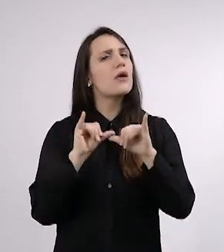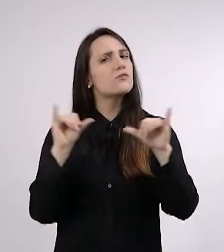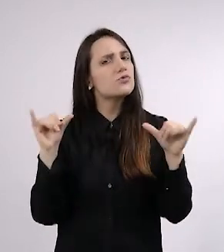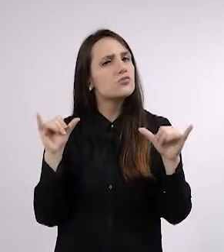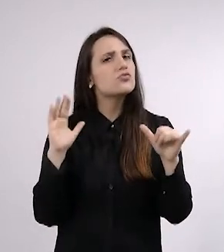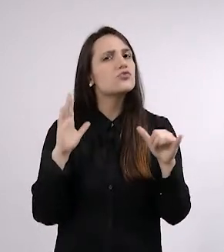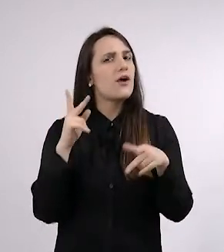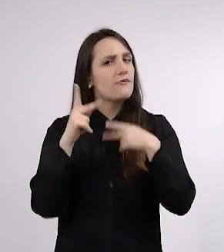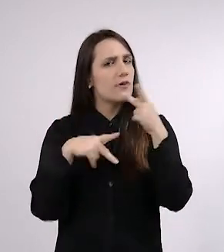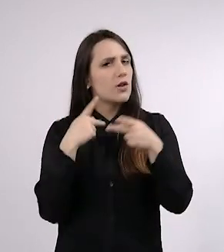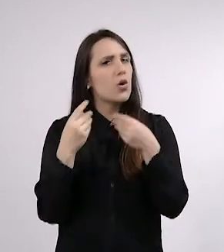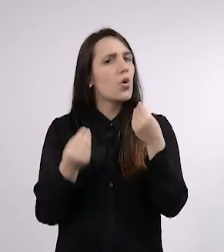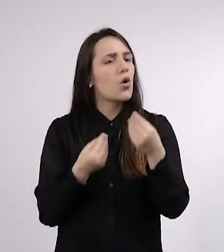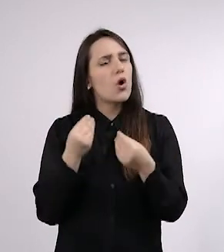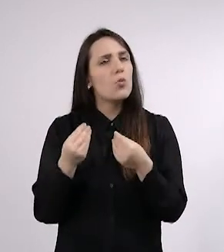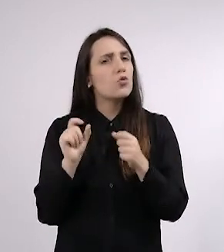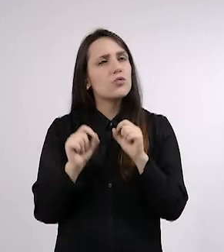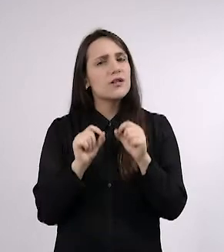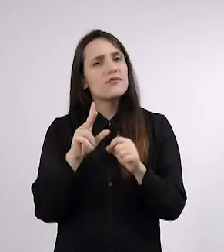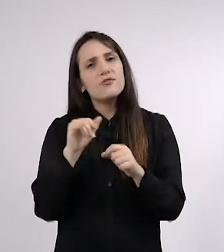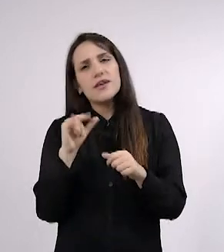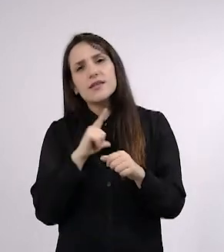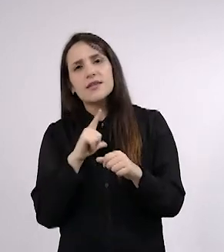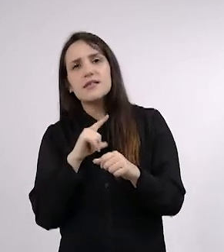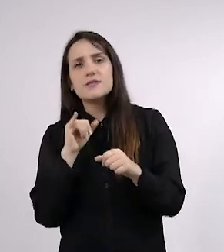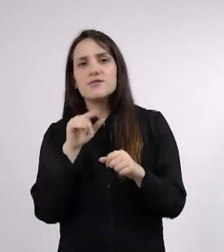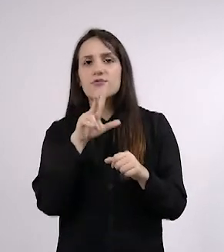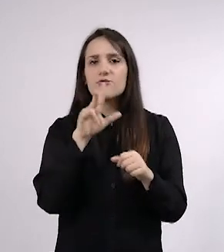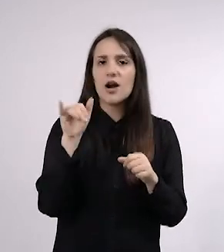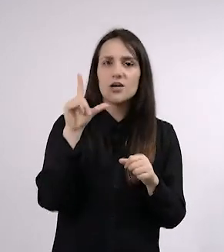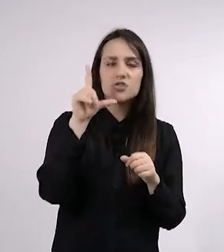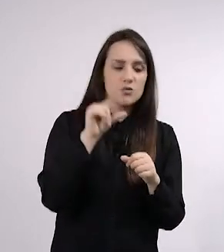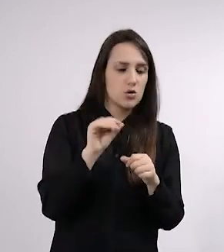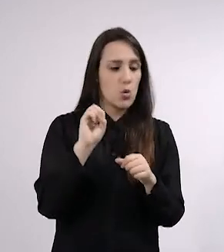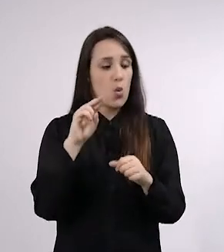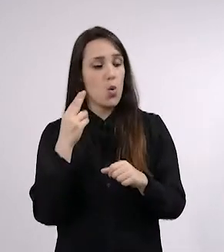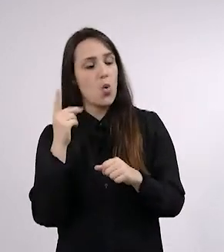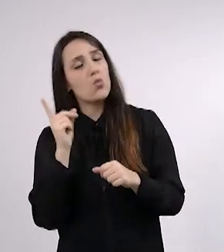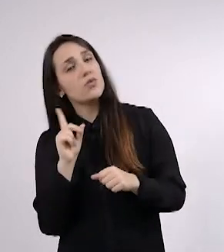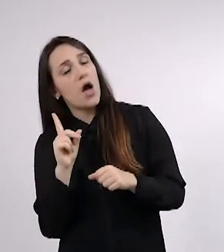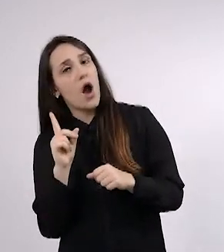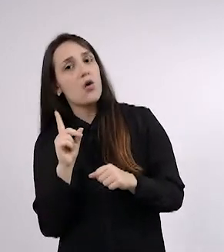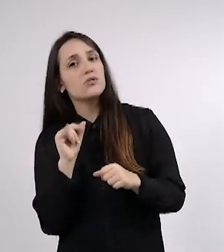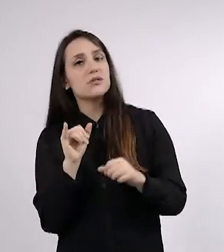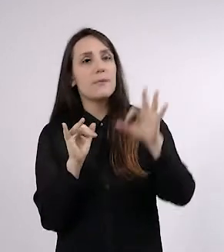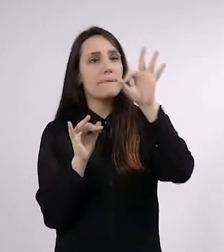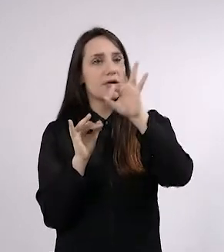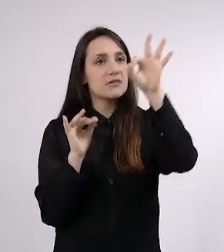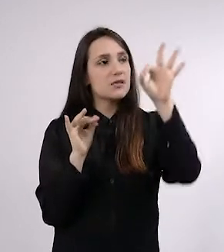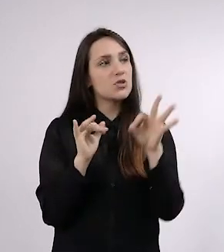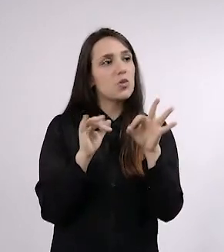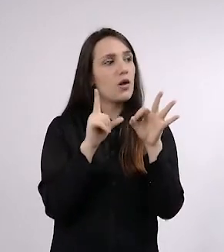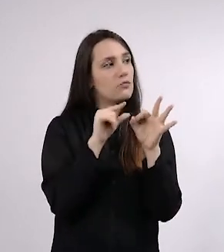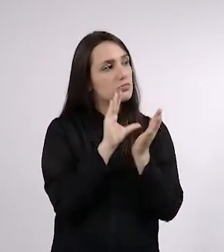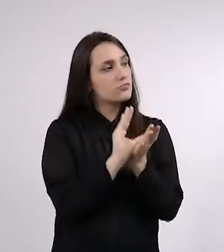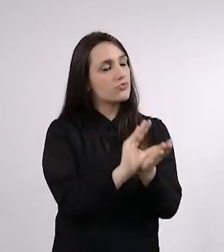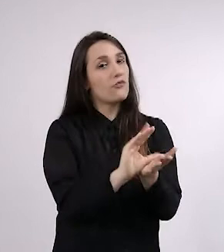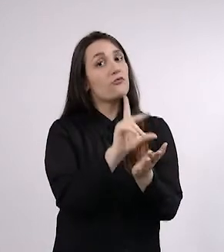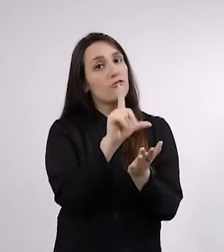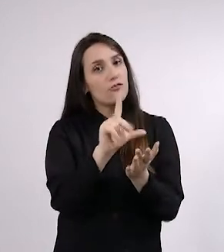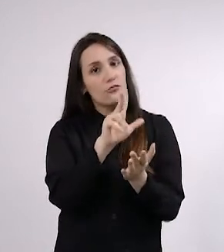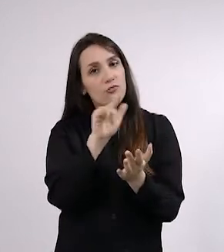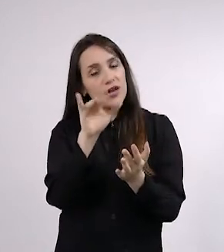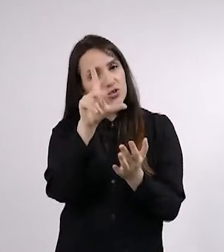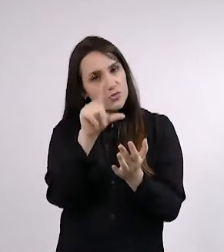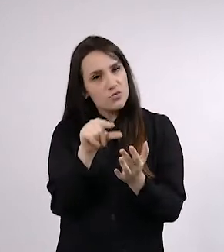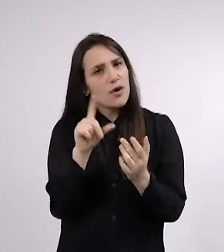ser colocado na Lei de Diretrizes Orçamentárias, se vai diminuir os percentuais dos poderes, alguma coisa nesse sentido, porque eu ouvi